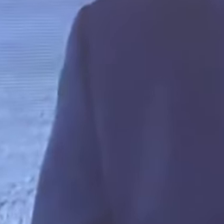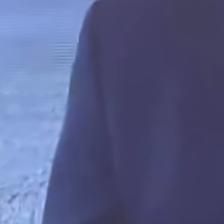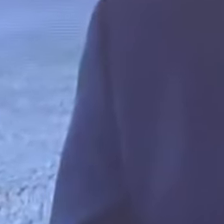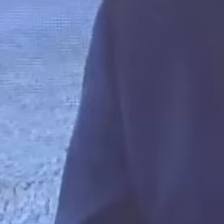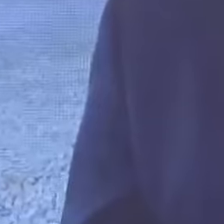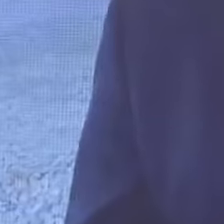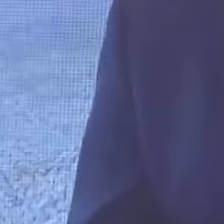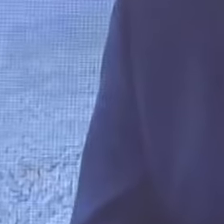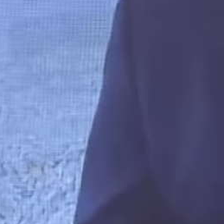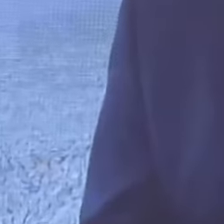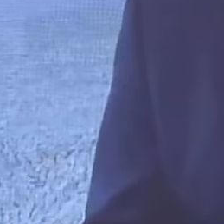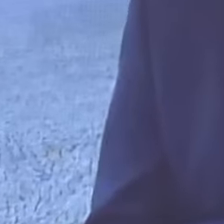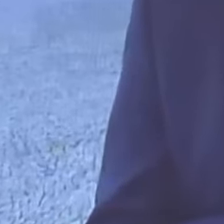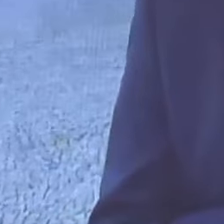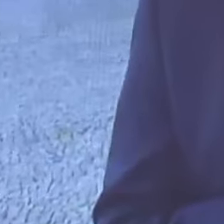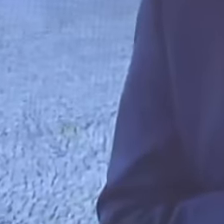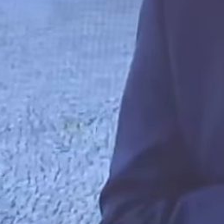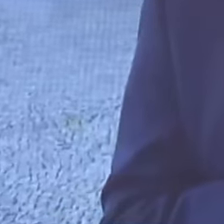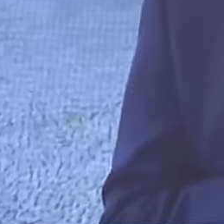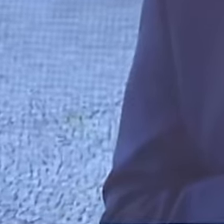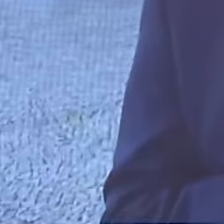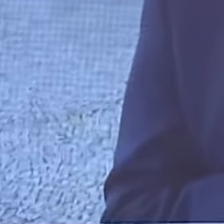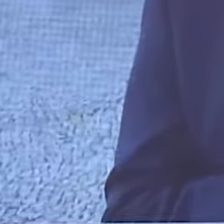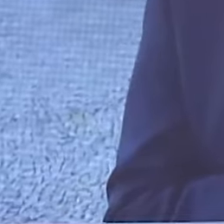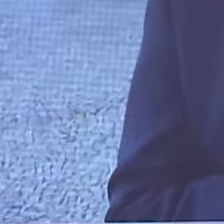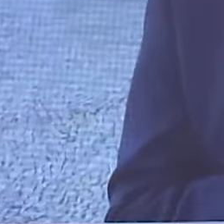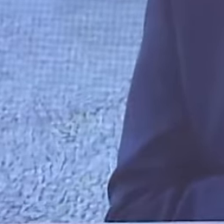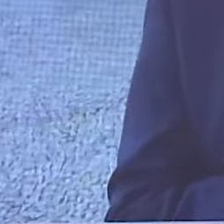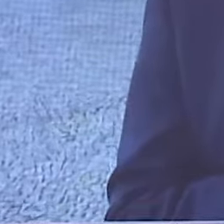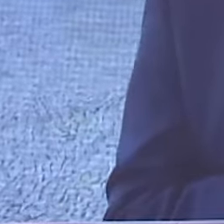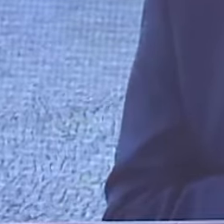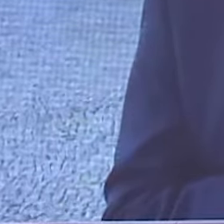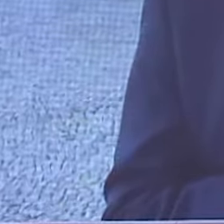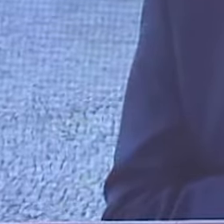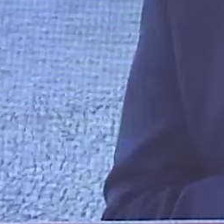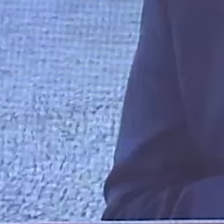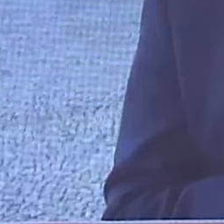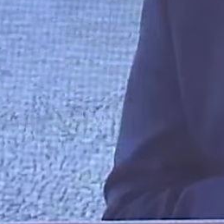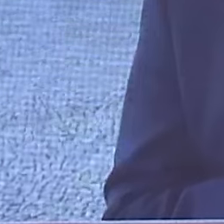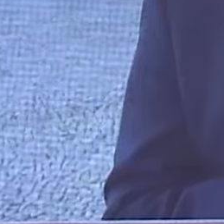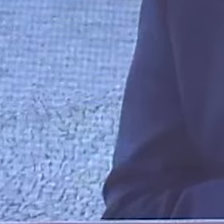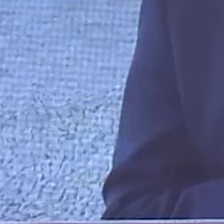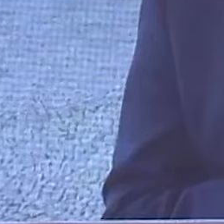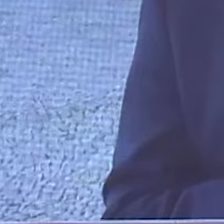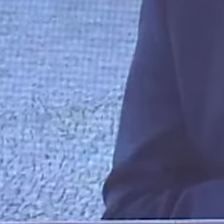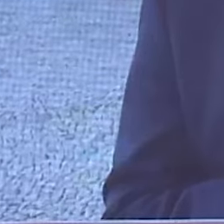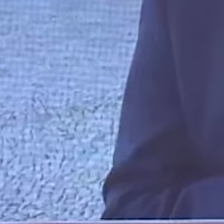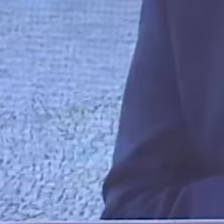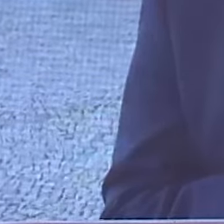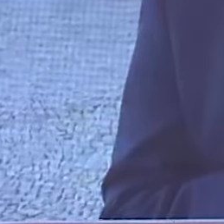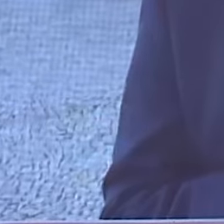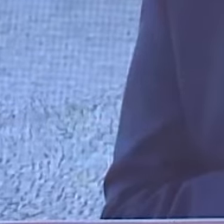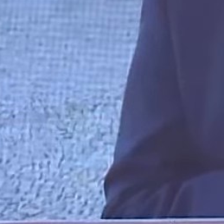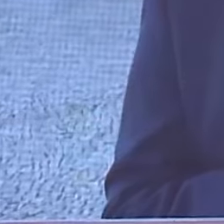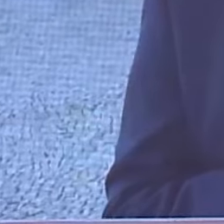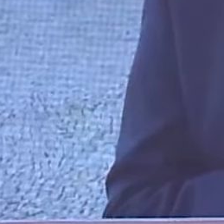a arrecadação para os cofres públicos como uma alternativa àquela MP que ele devolveu anteontem